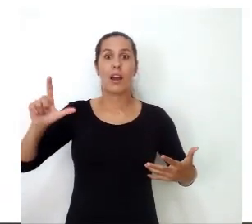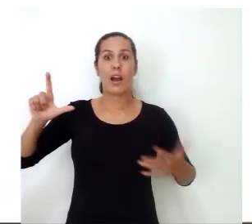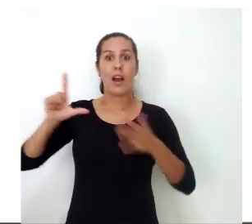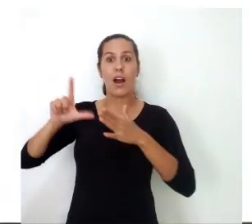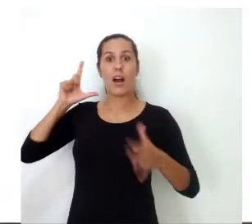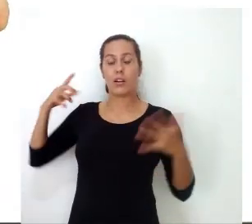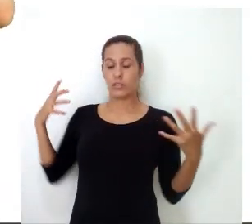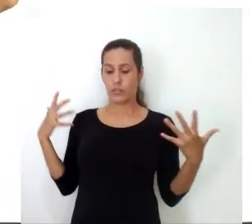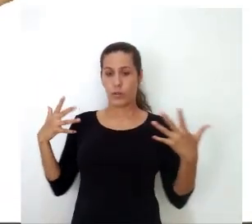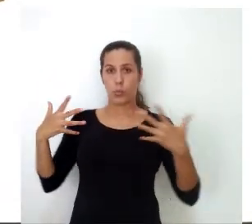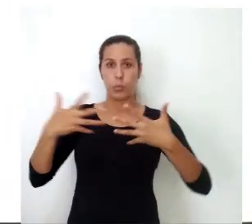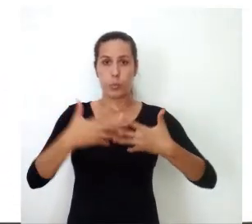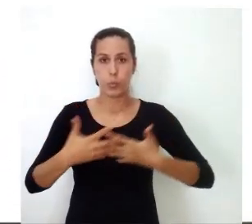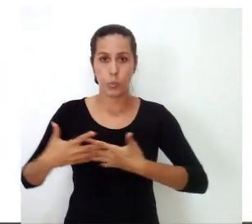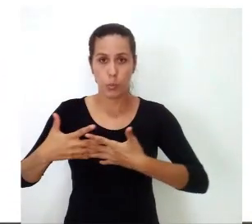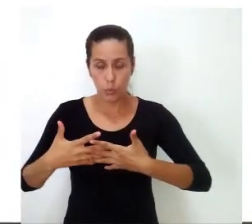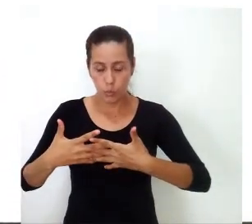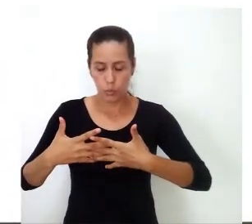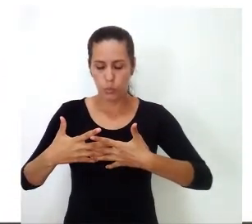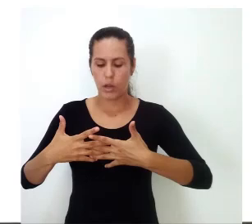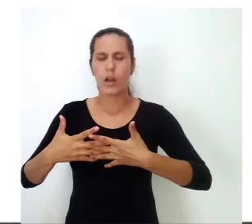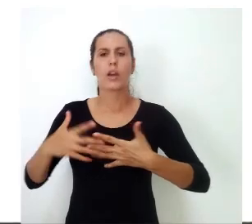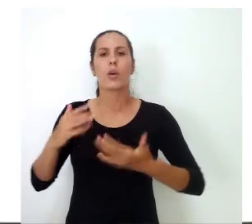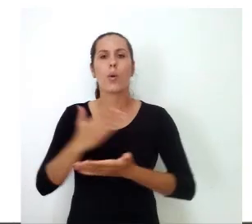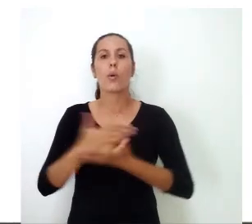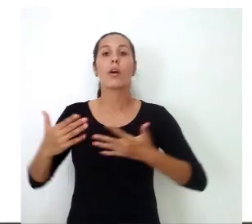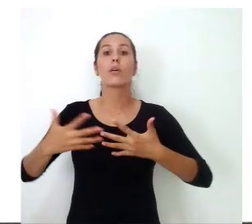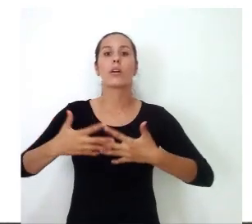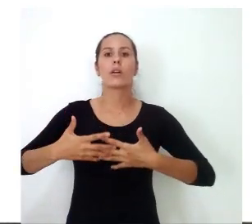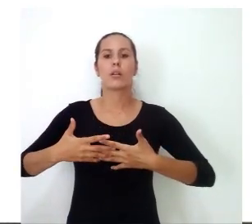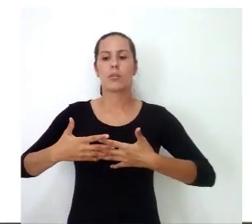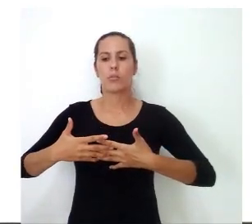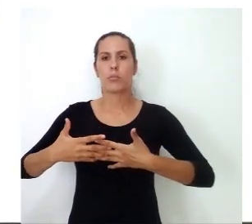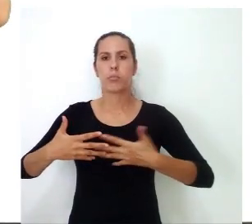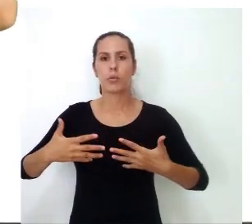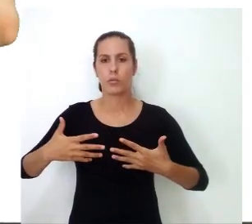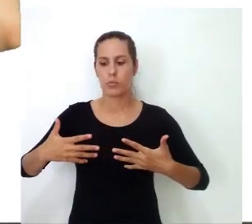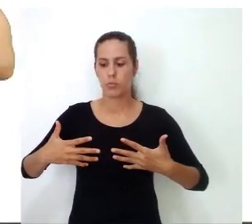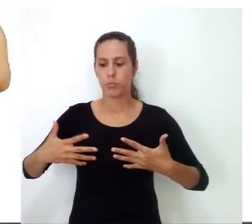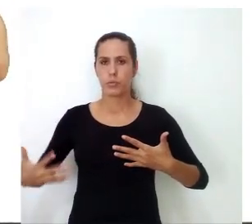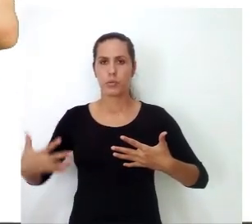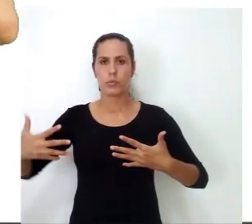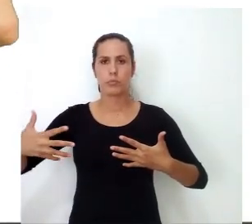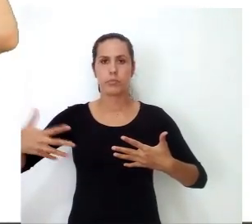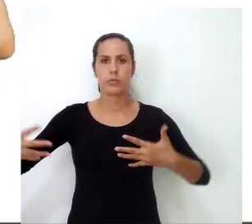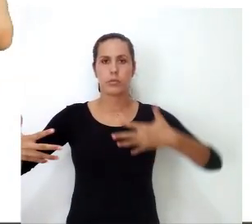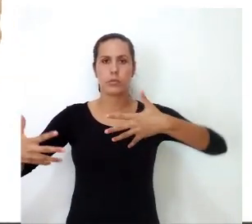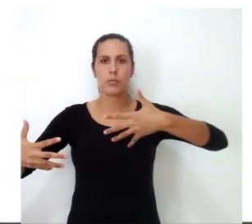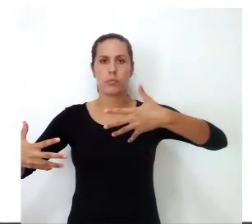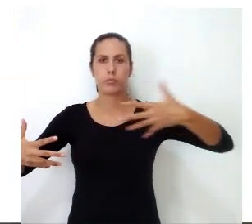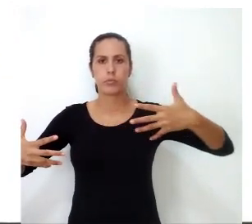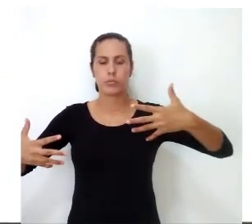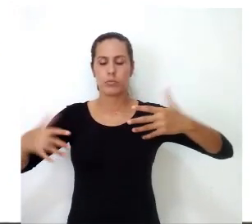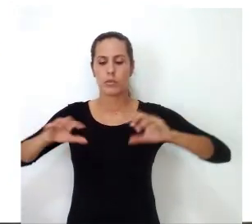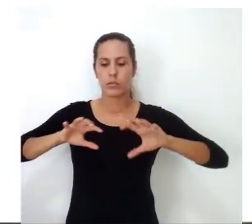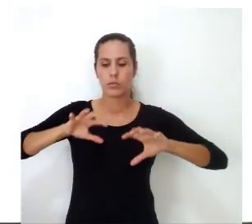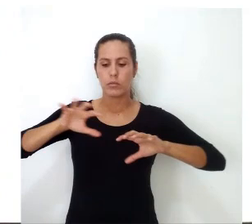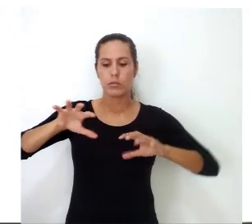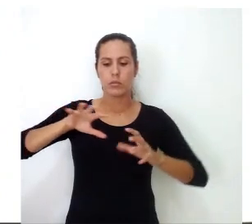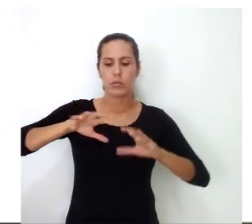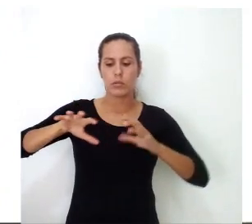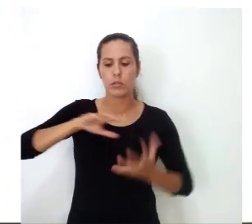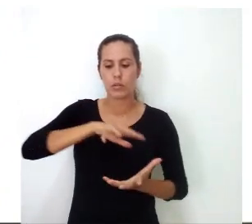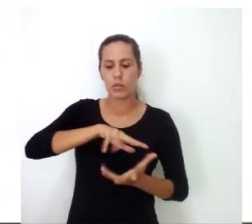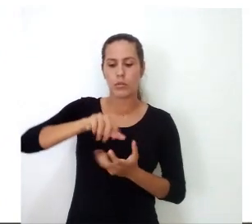vai separar essas pecinhas, dando origem aos continentes atuais, ou melhor, a posição